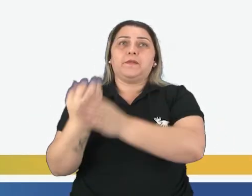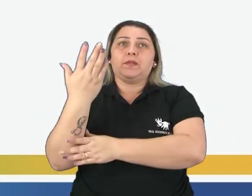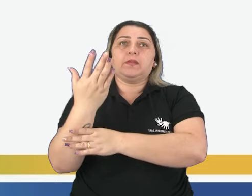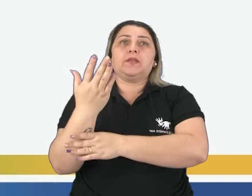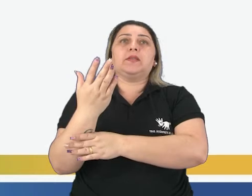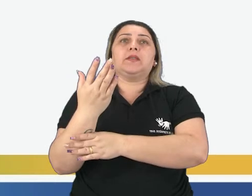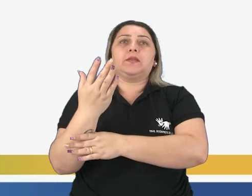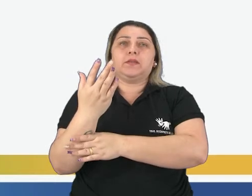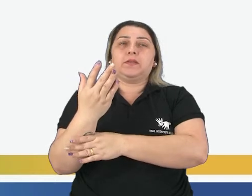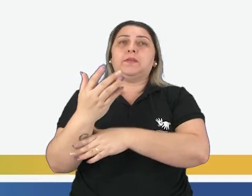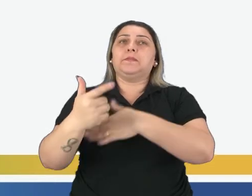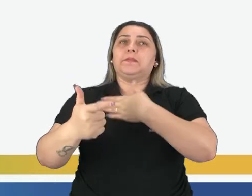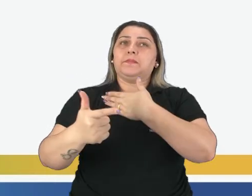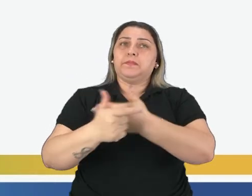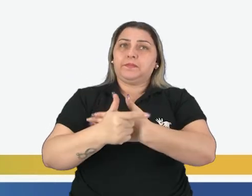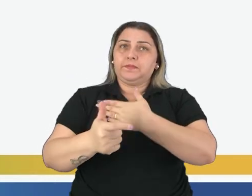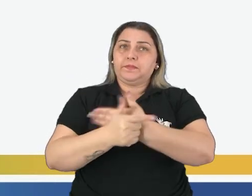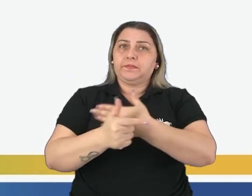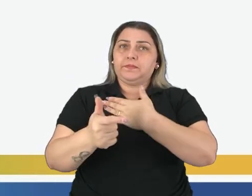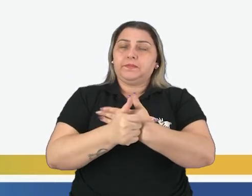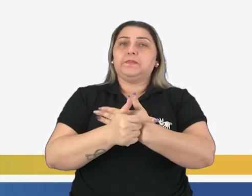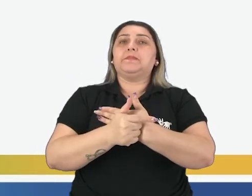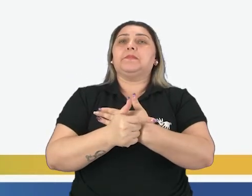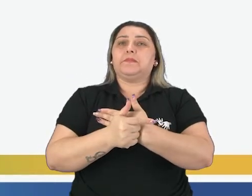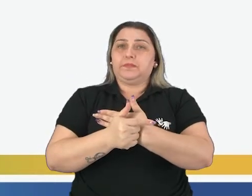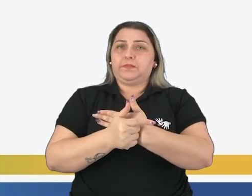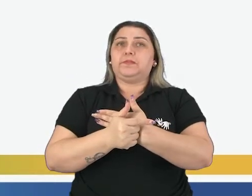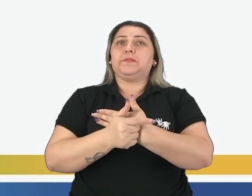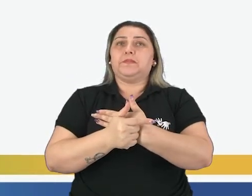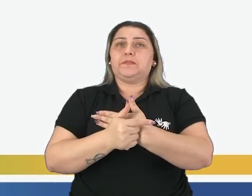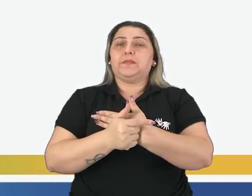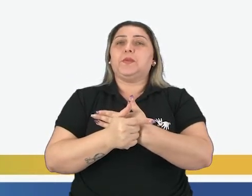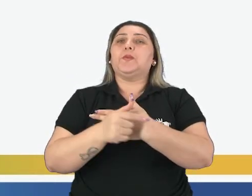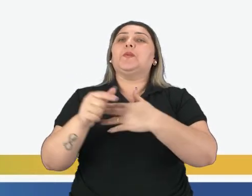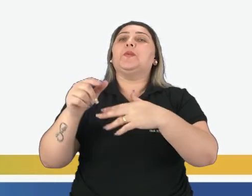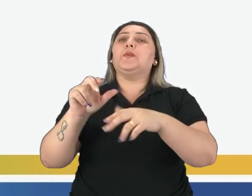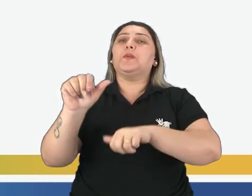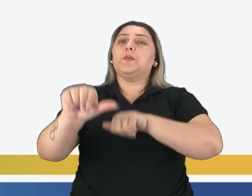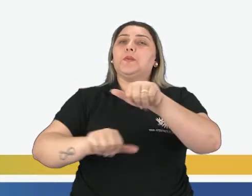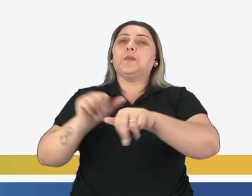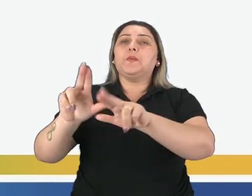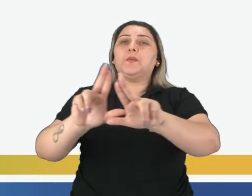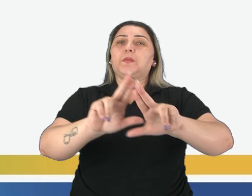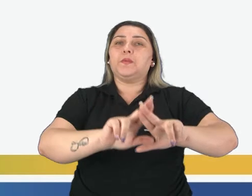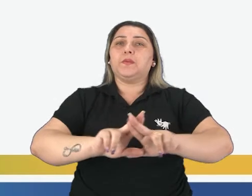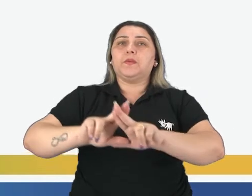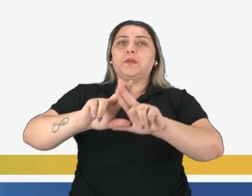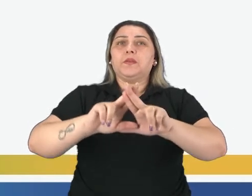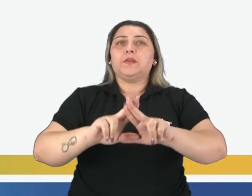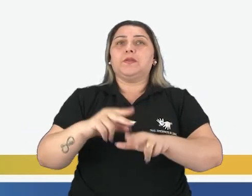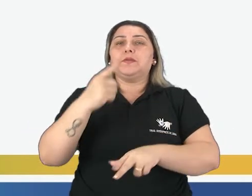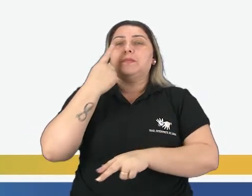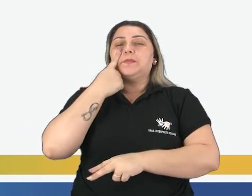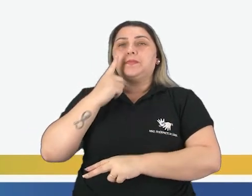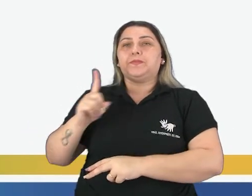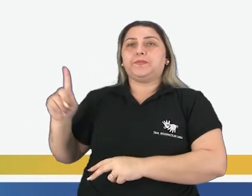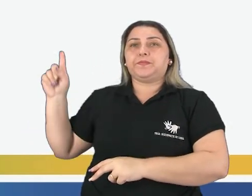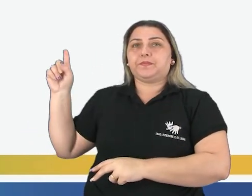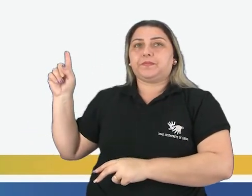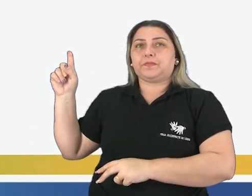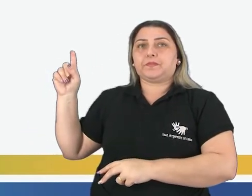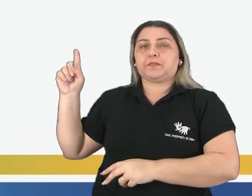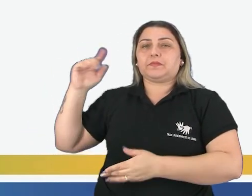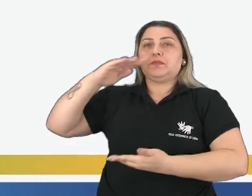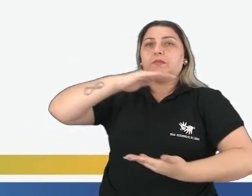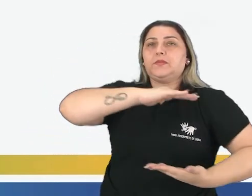baseia na formação de uma pasta com o papel que será reciclado. Aí na imagem nós vimos, né,